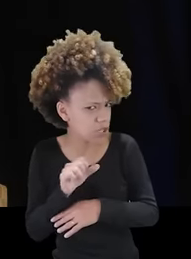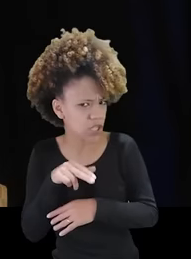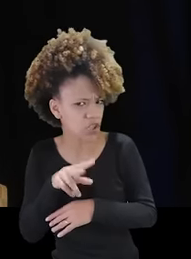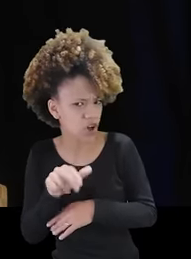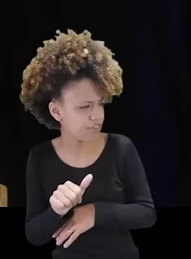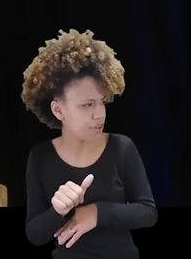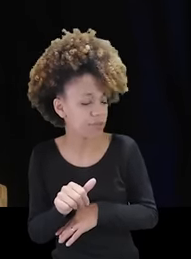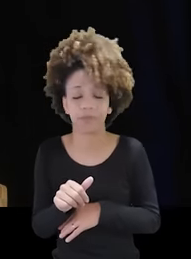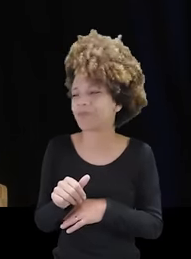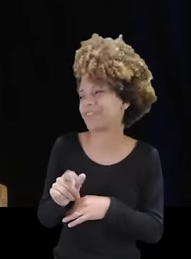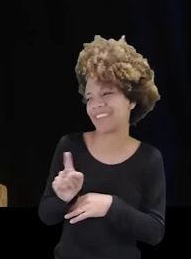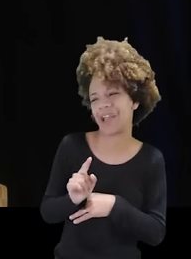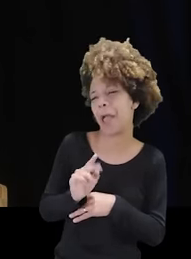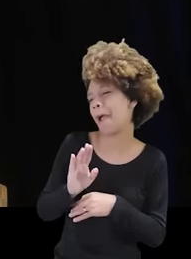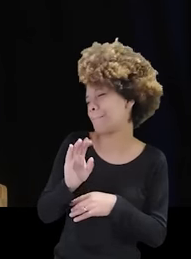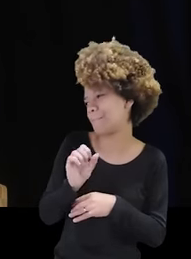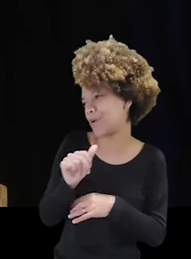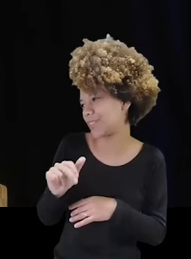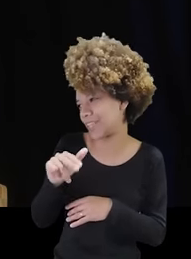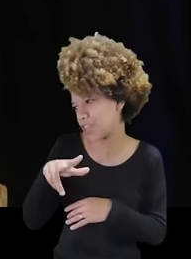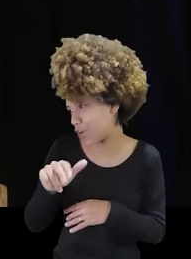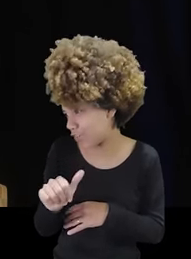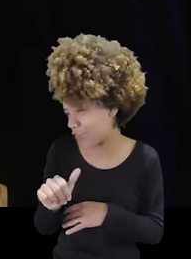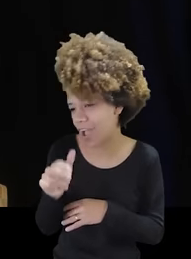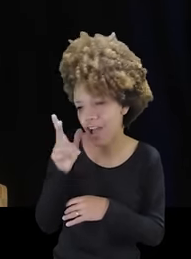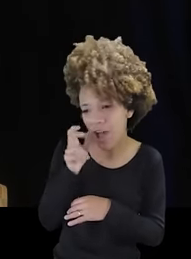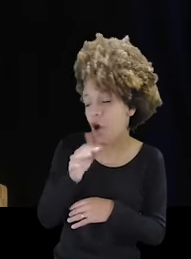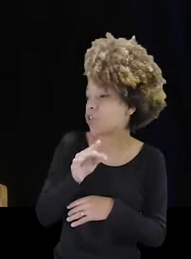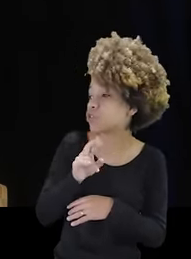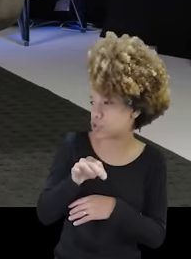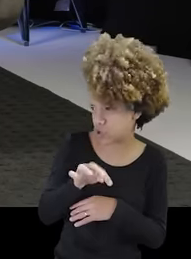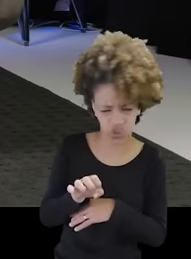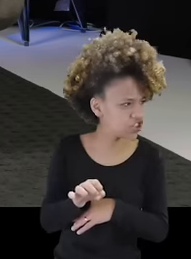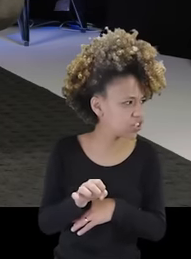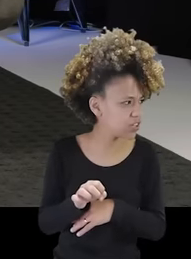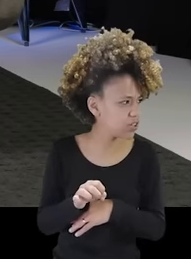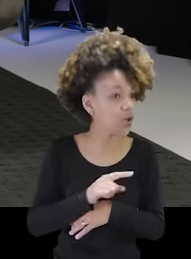dela tipo a bolsa nova deles que é o trote que é umas músicas bem melosa